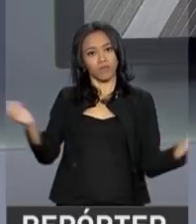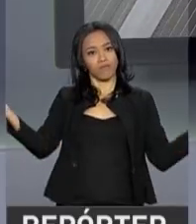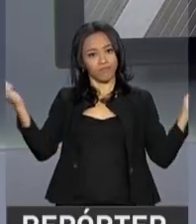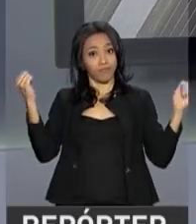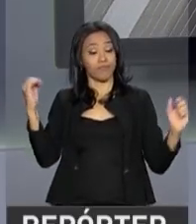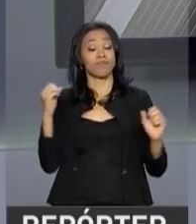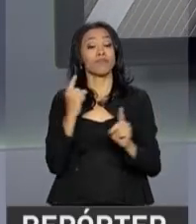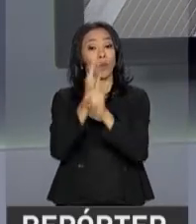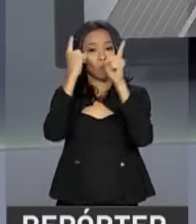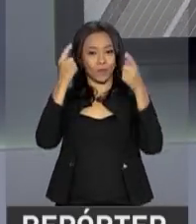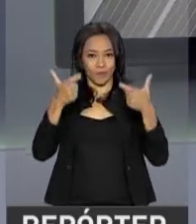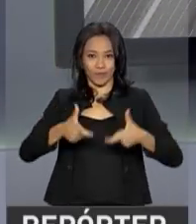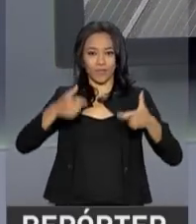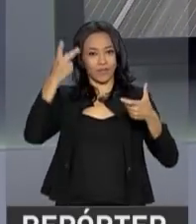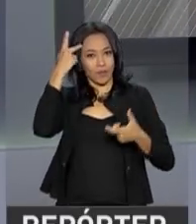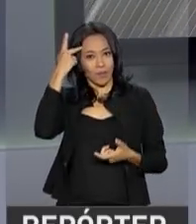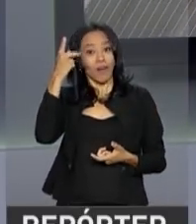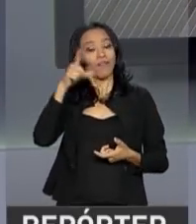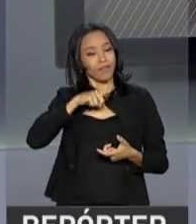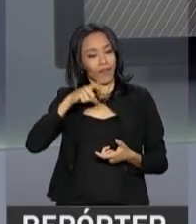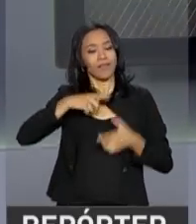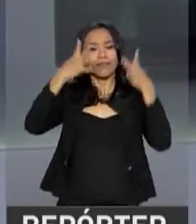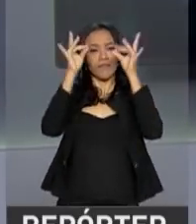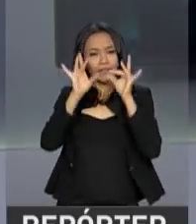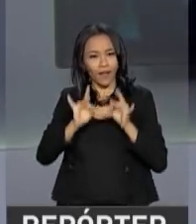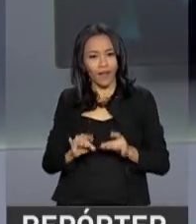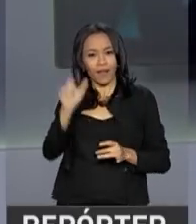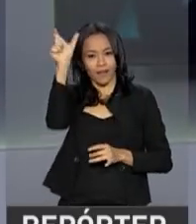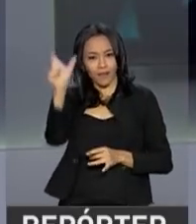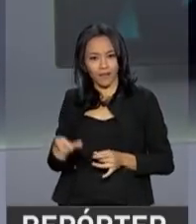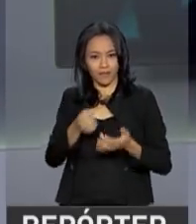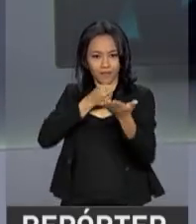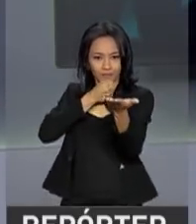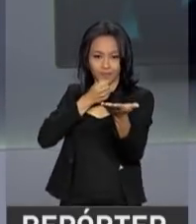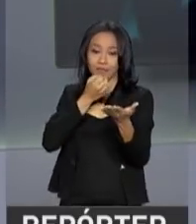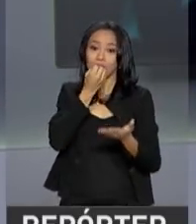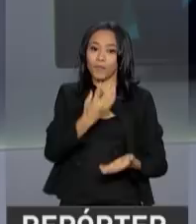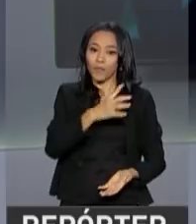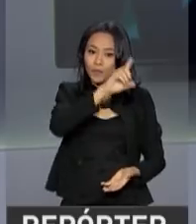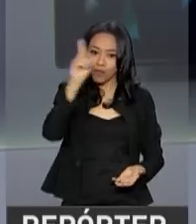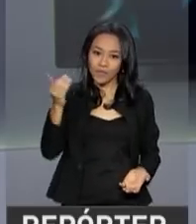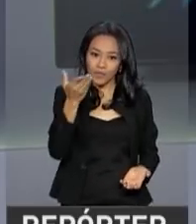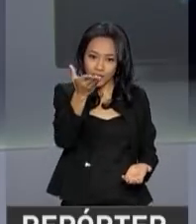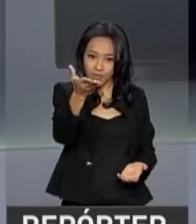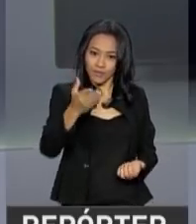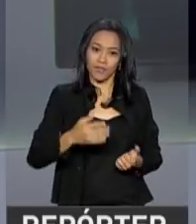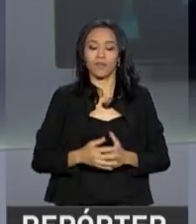já está na capital paulista e de lá traz os detalhes para a gente. Olá, João, bom dia para você.